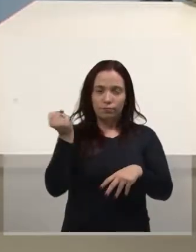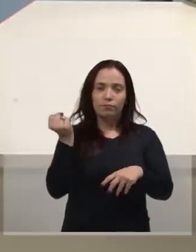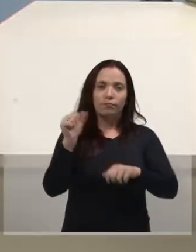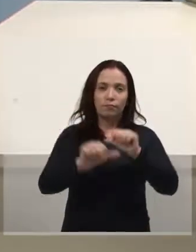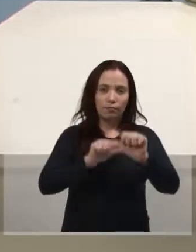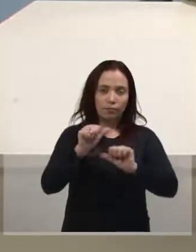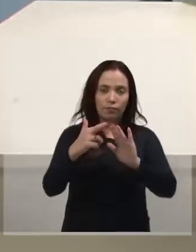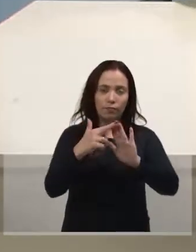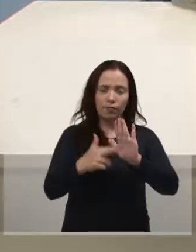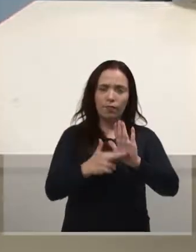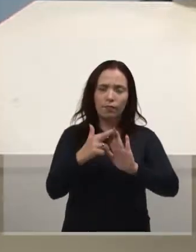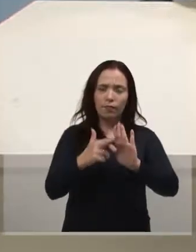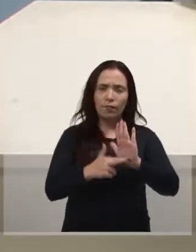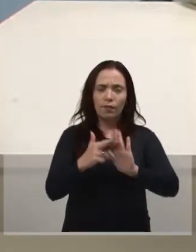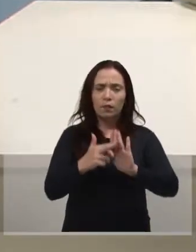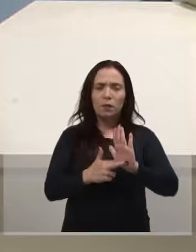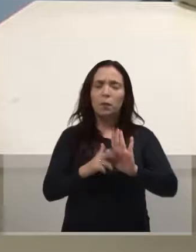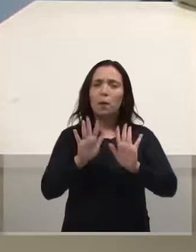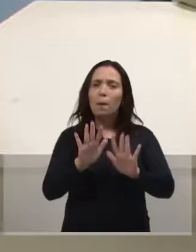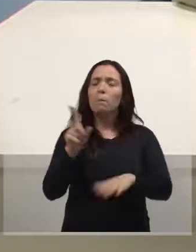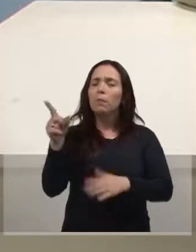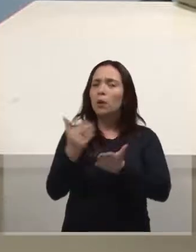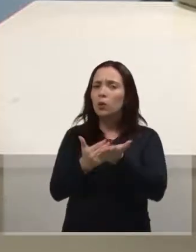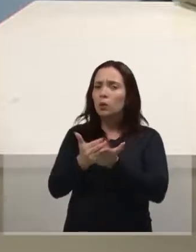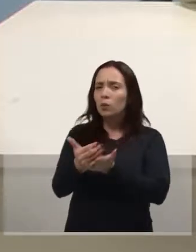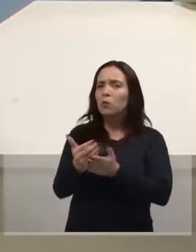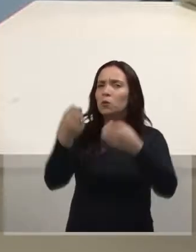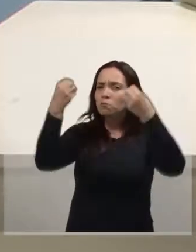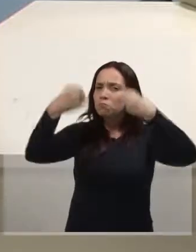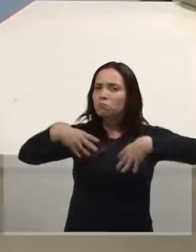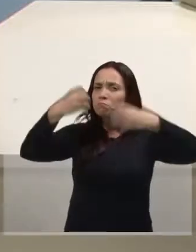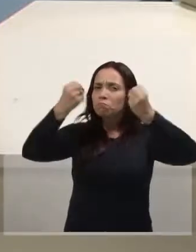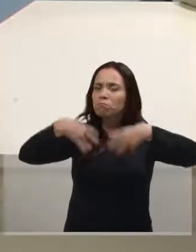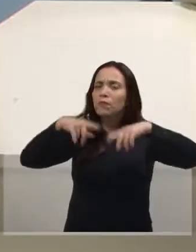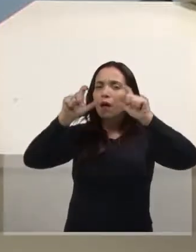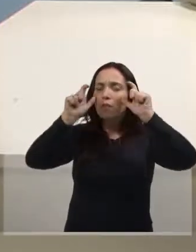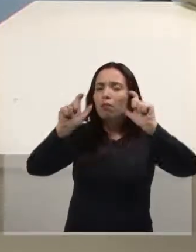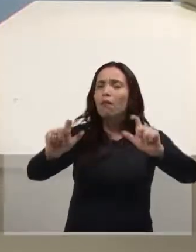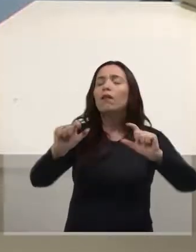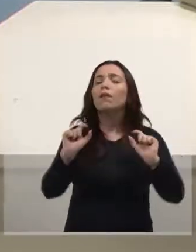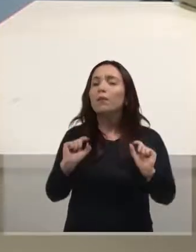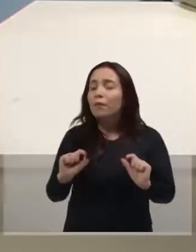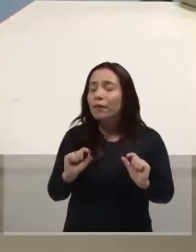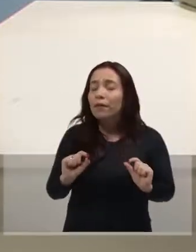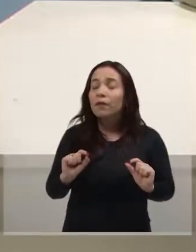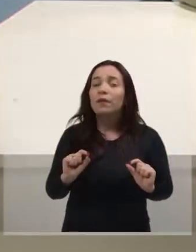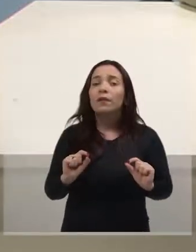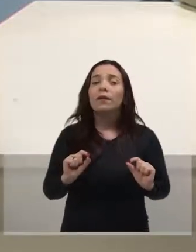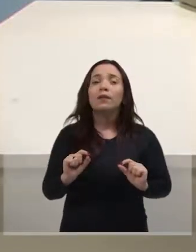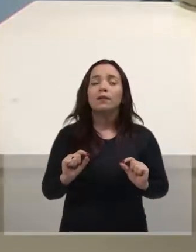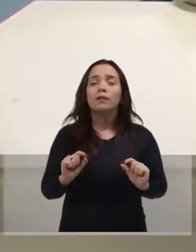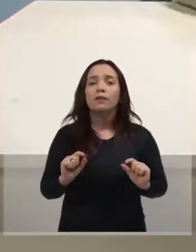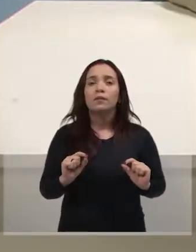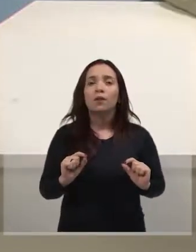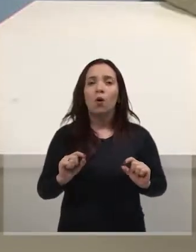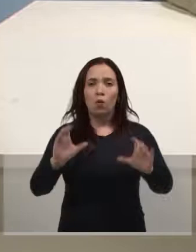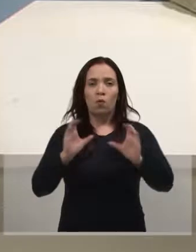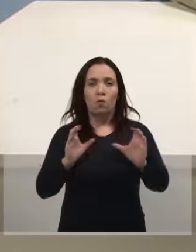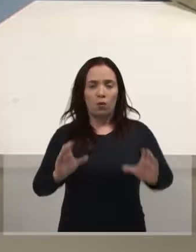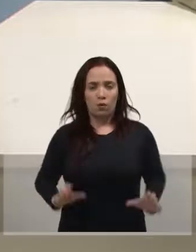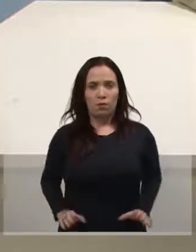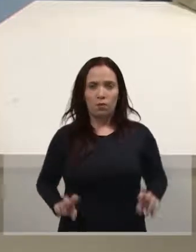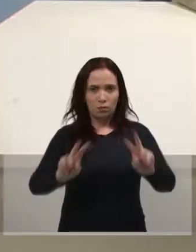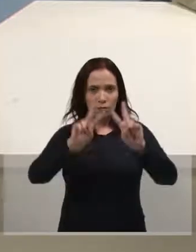mas você já começou pautando um tema muito interessante, que é um tema de